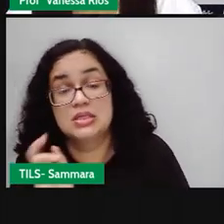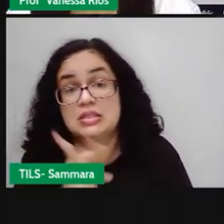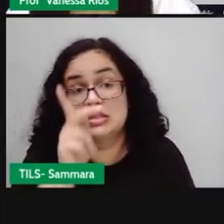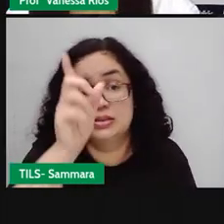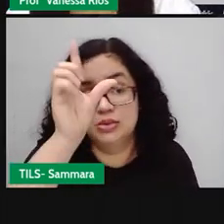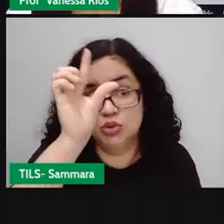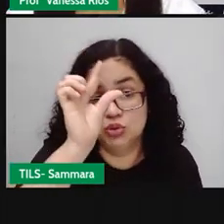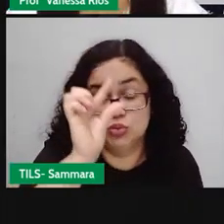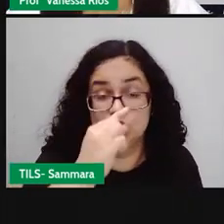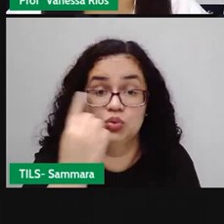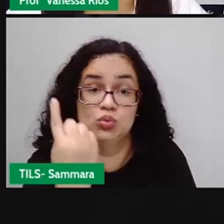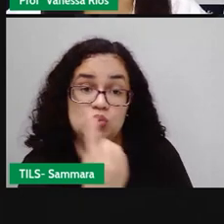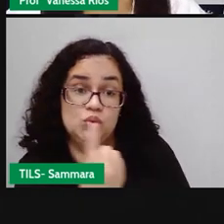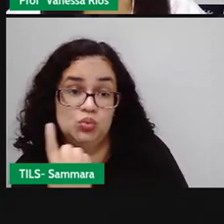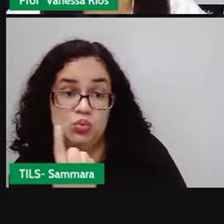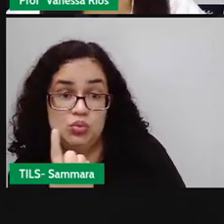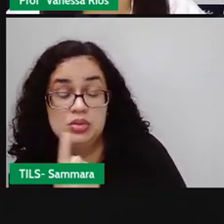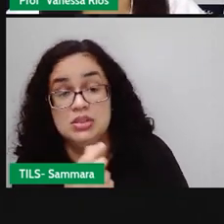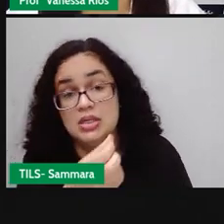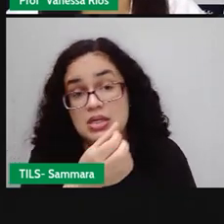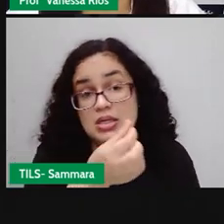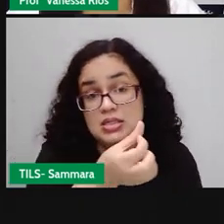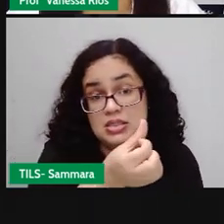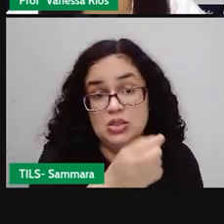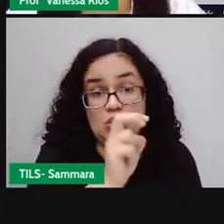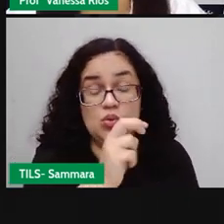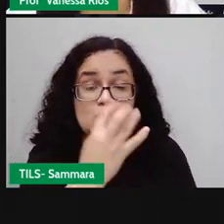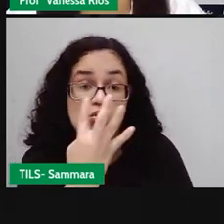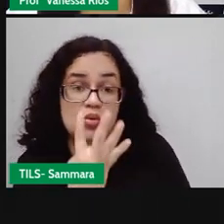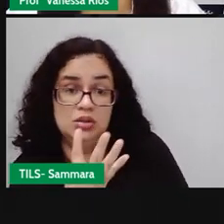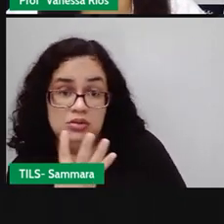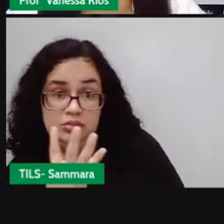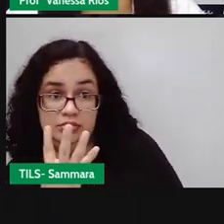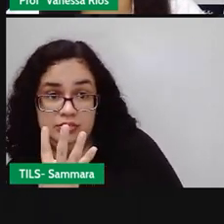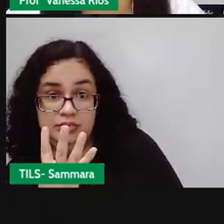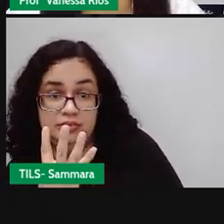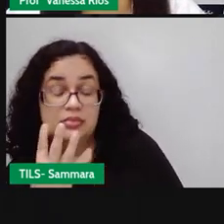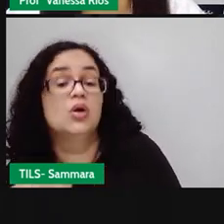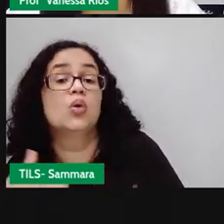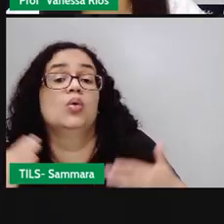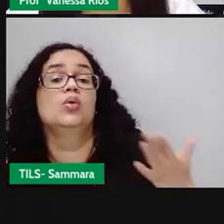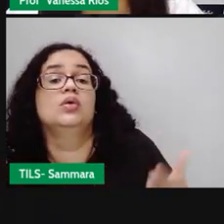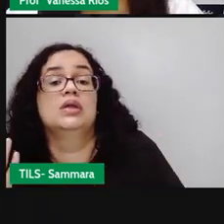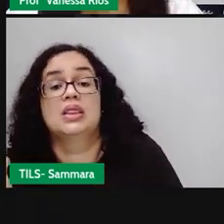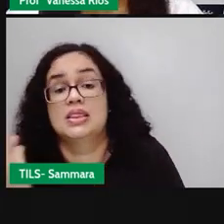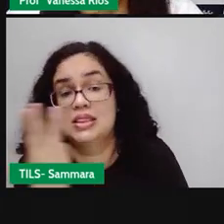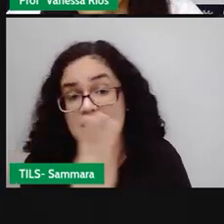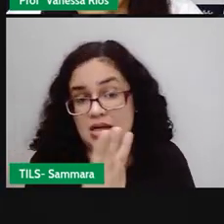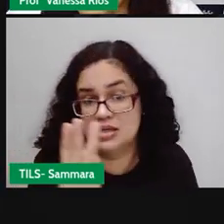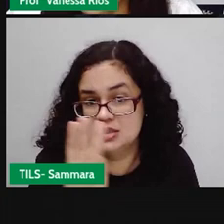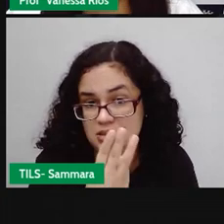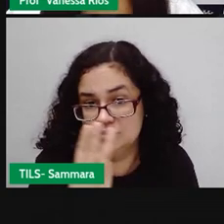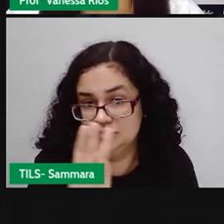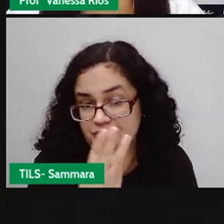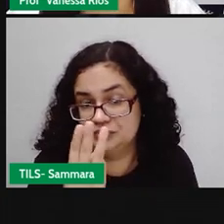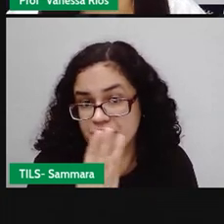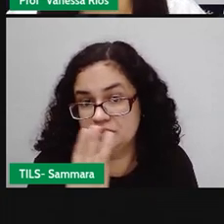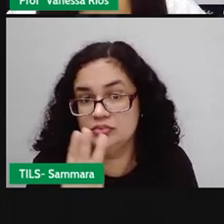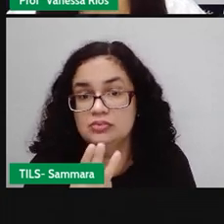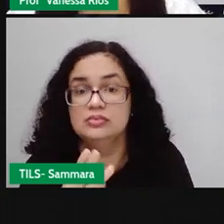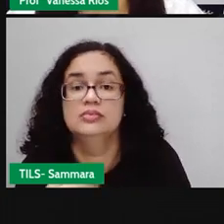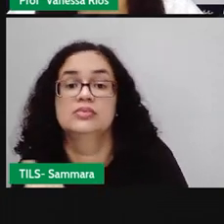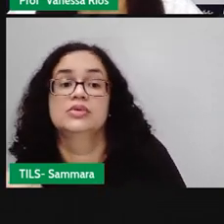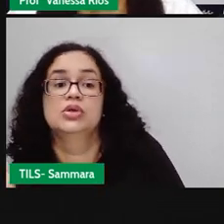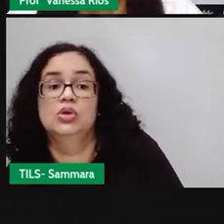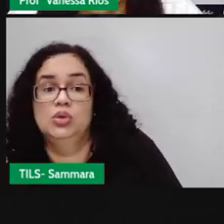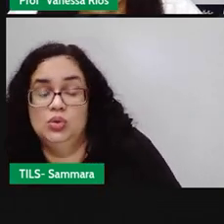diminuindo 1. Então, ó, 6, 5, 4. Qual vai ser o próximo? 3 e